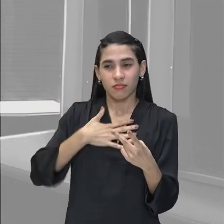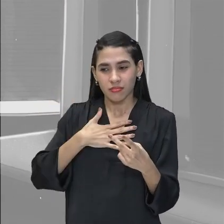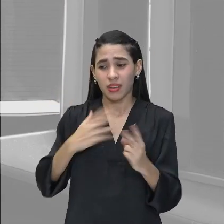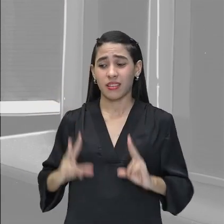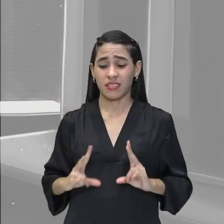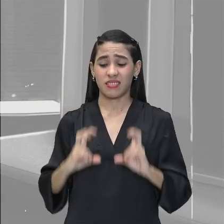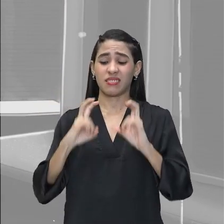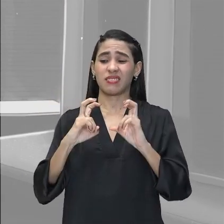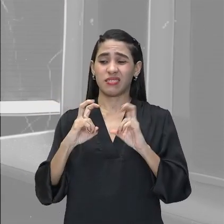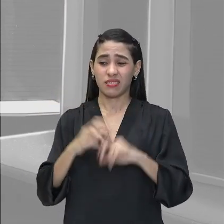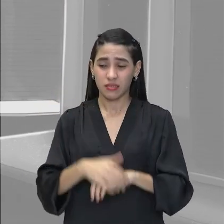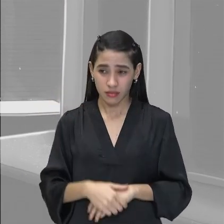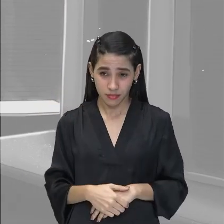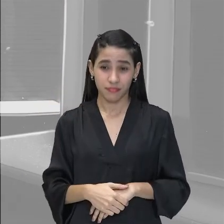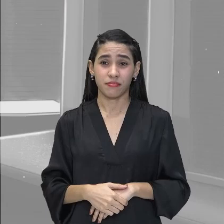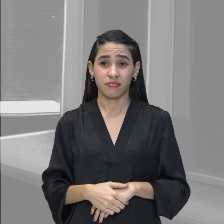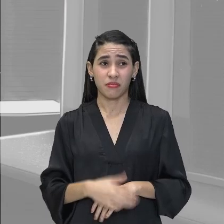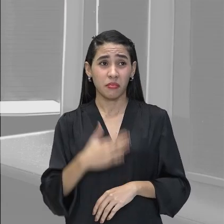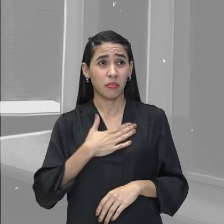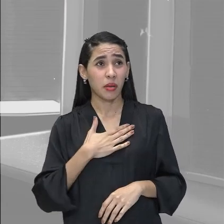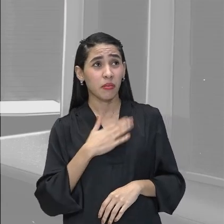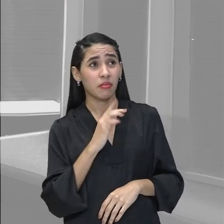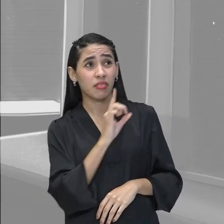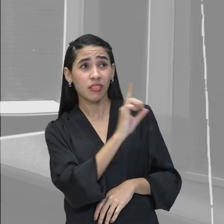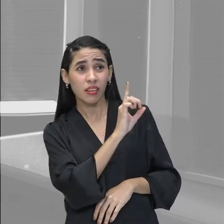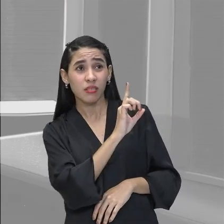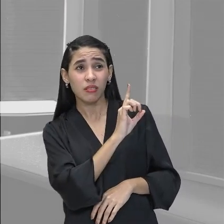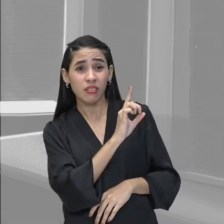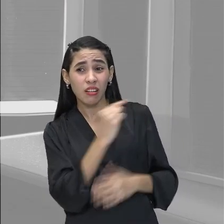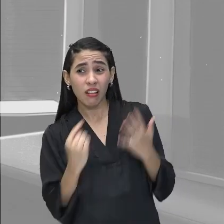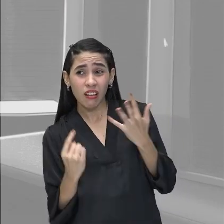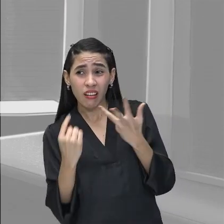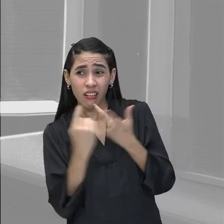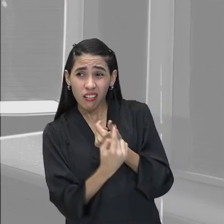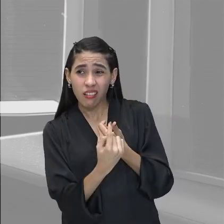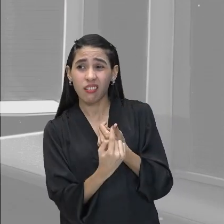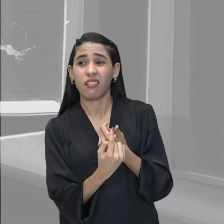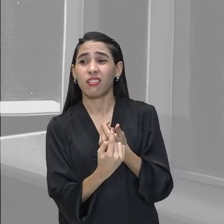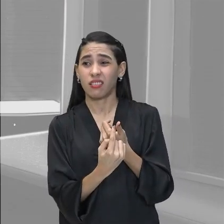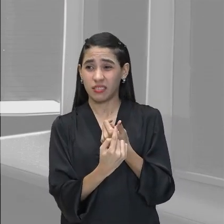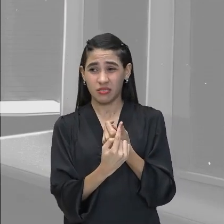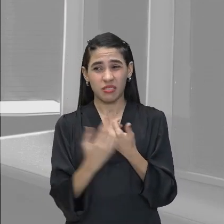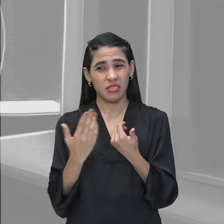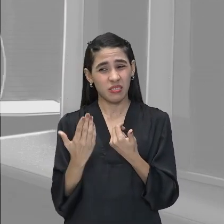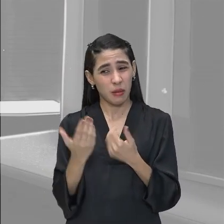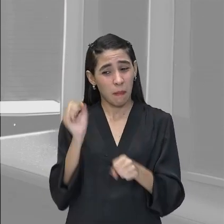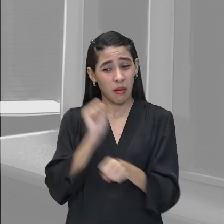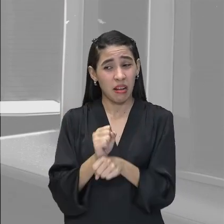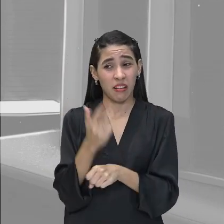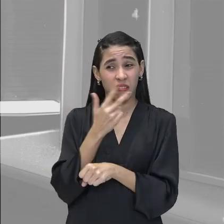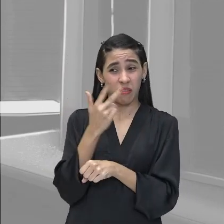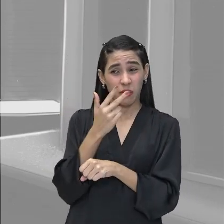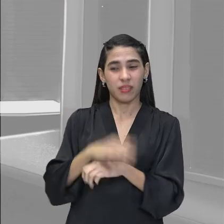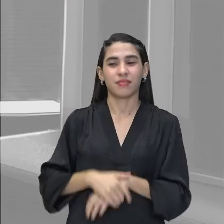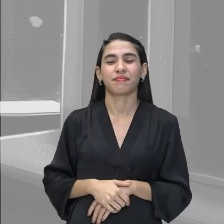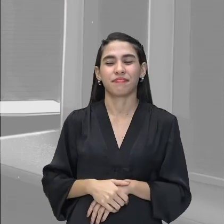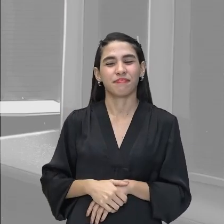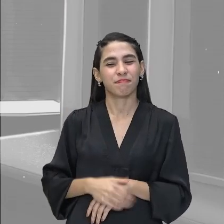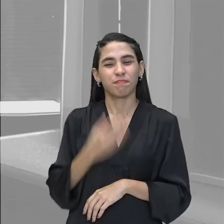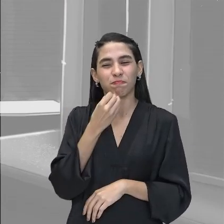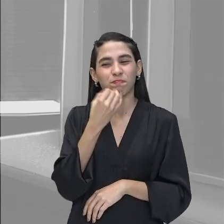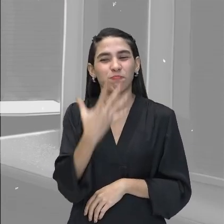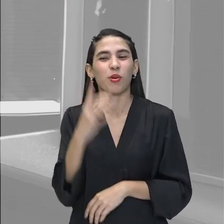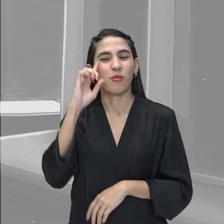câncer. Meu Deus, tudo isso? É melhor eu parar de fumar. Sabe a decisão,